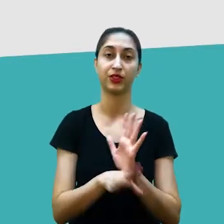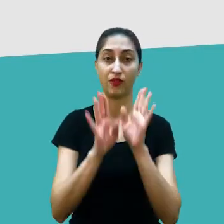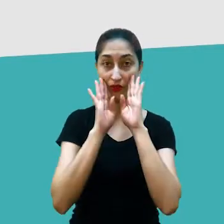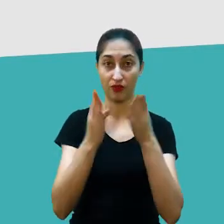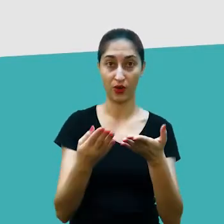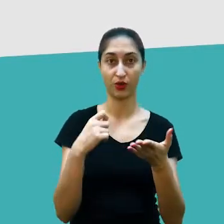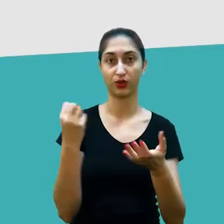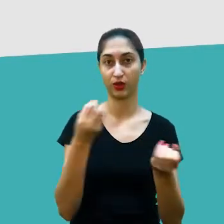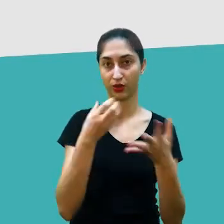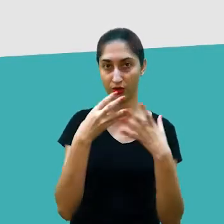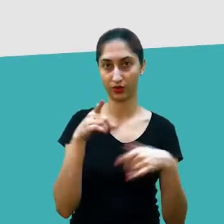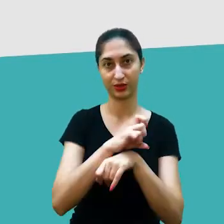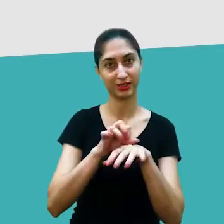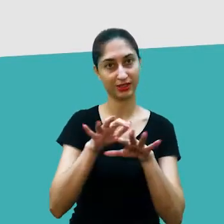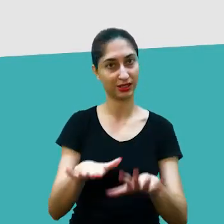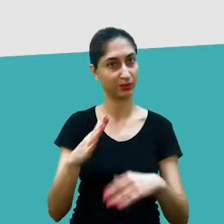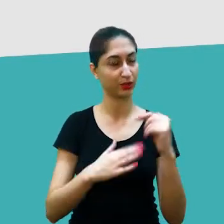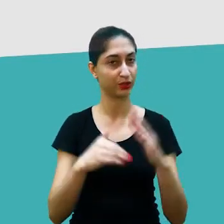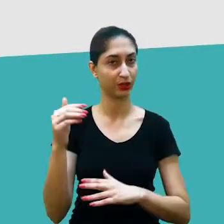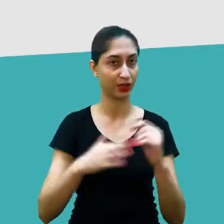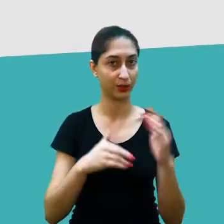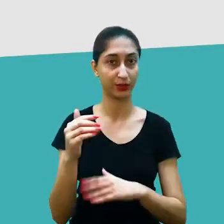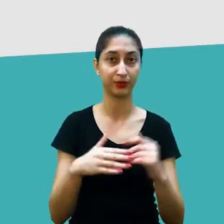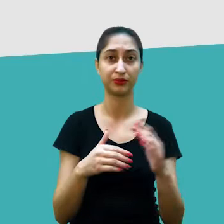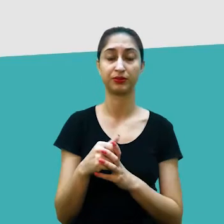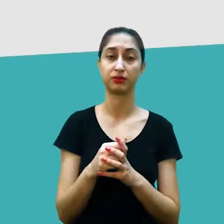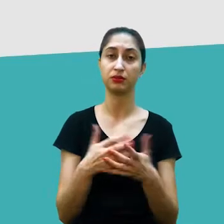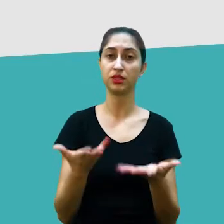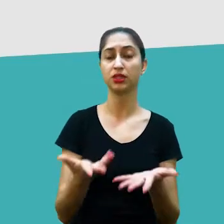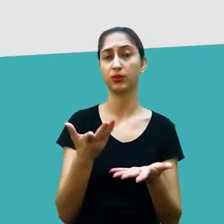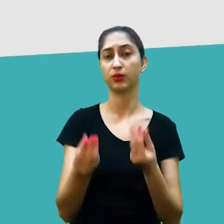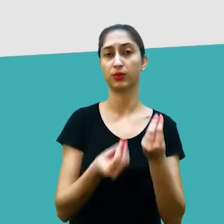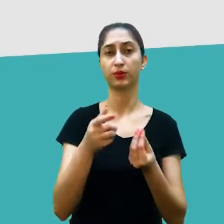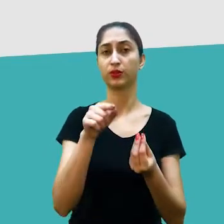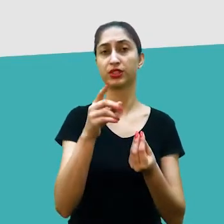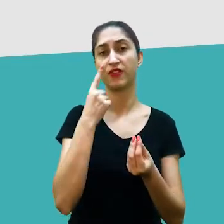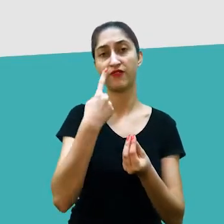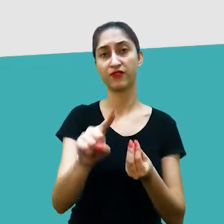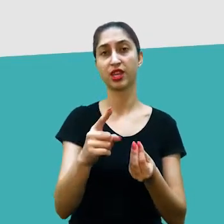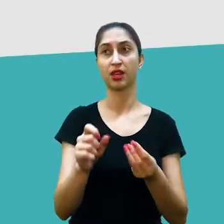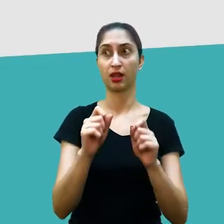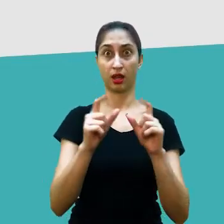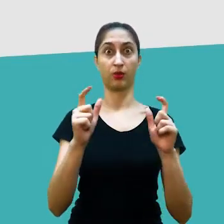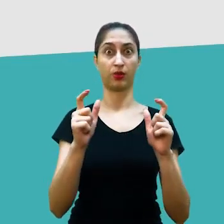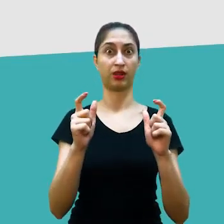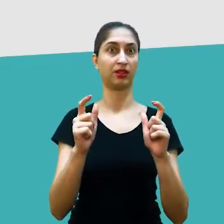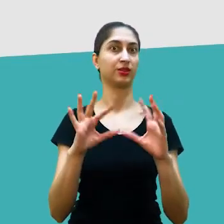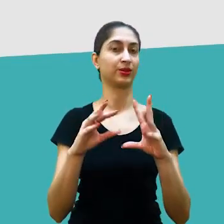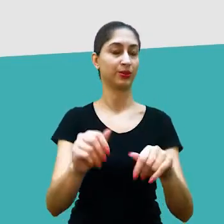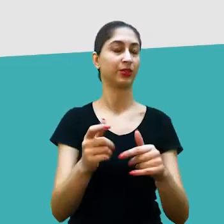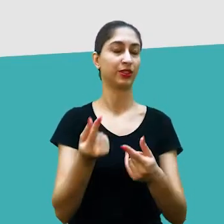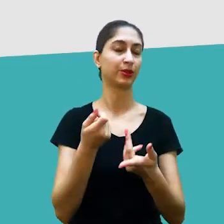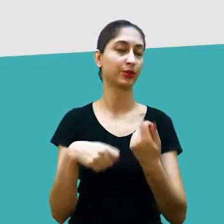voltado para novos designers, né? Então, assim, como que você vê esse despertar para uma